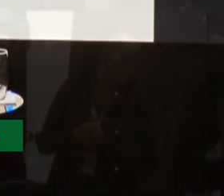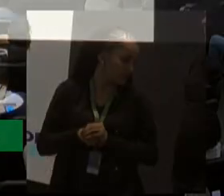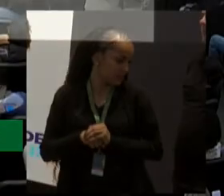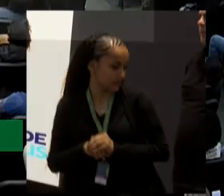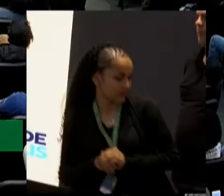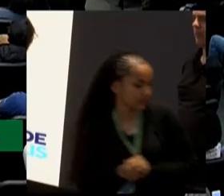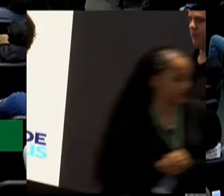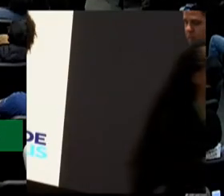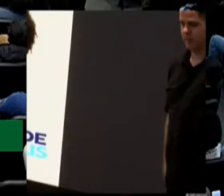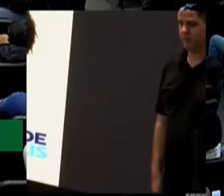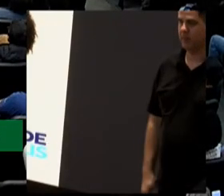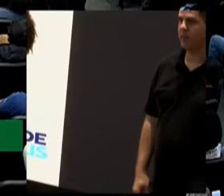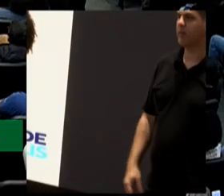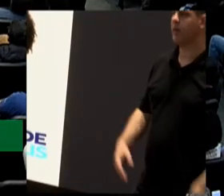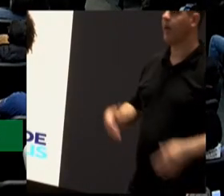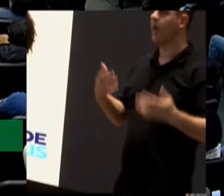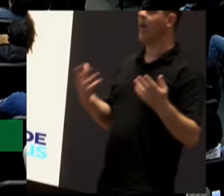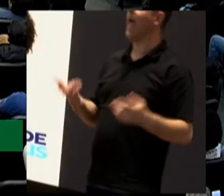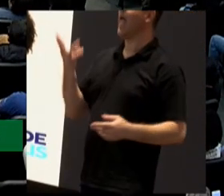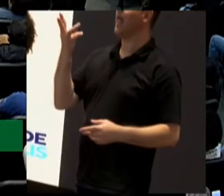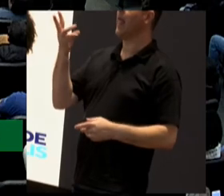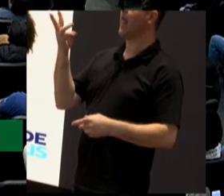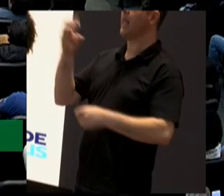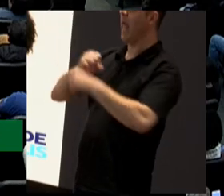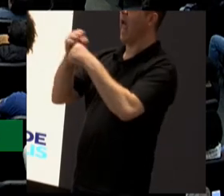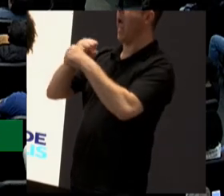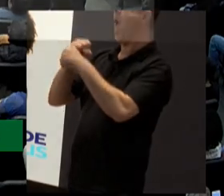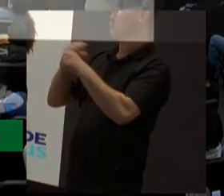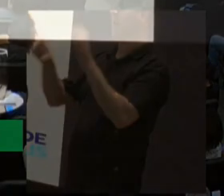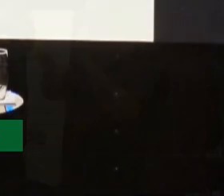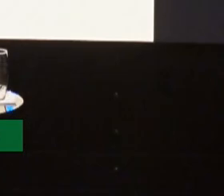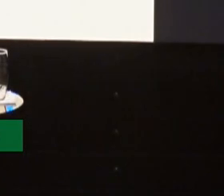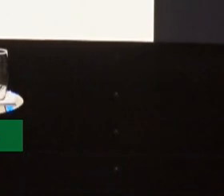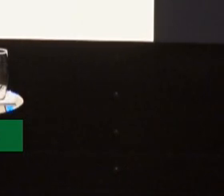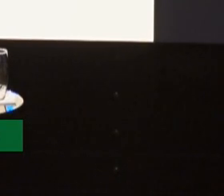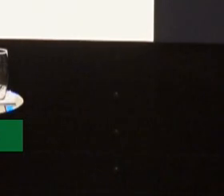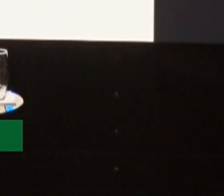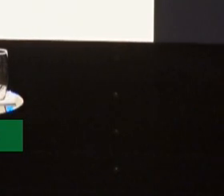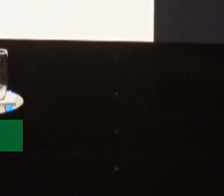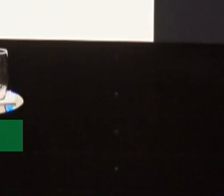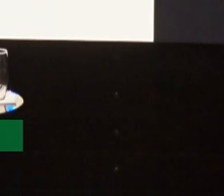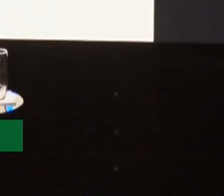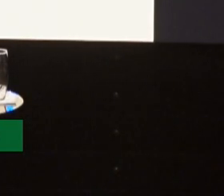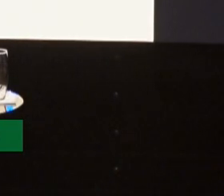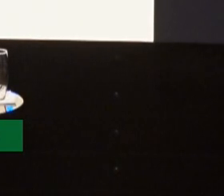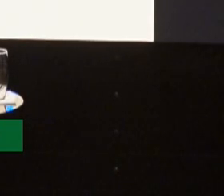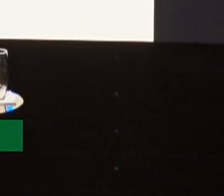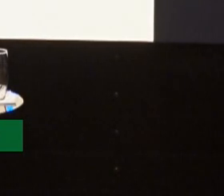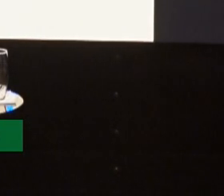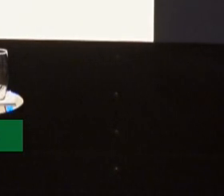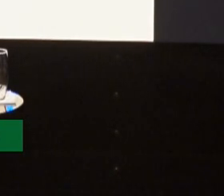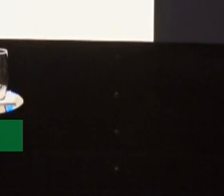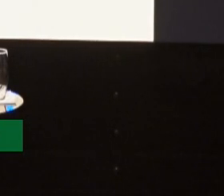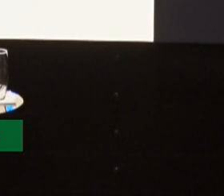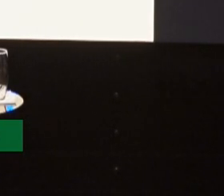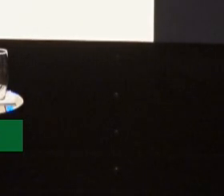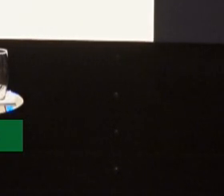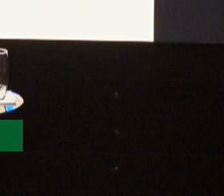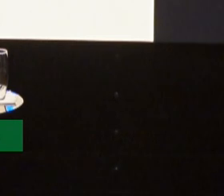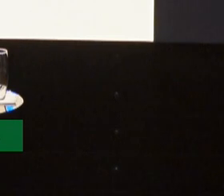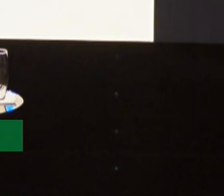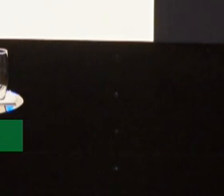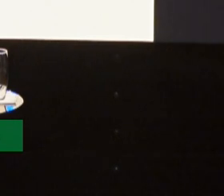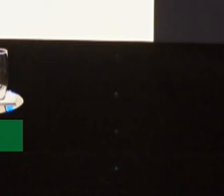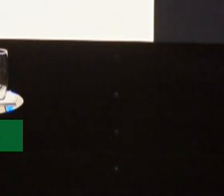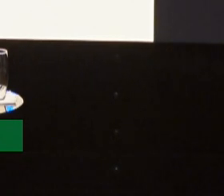Rigorosamente, é o dia que nós, e aqui não vi a professora Jerusa Romão, mas sei que ela estará mais